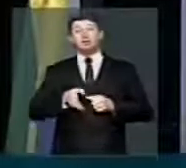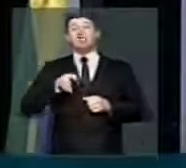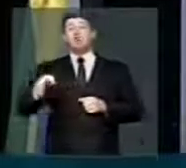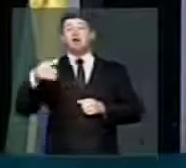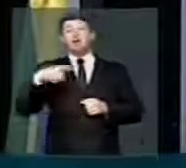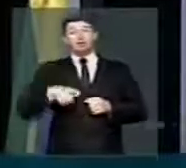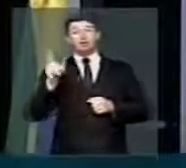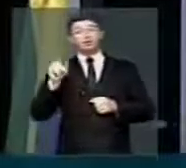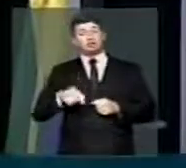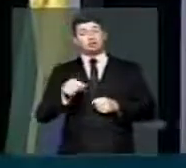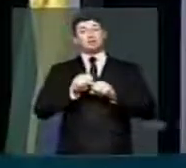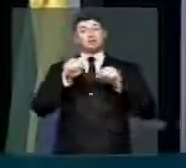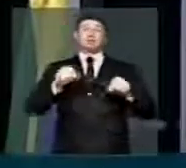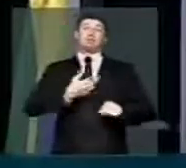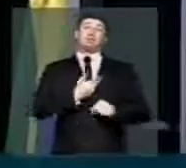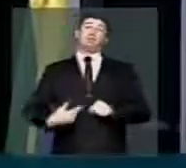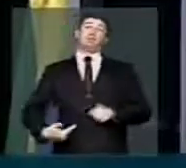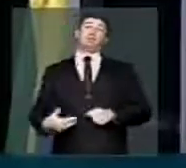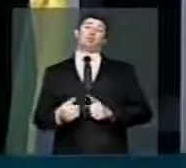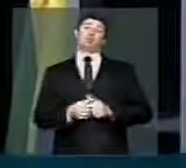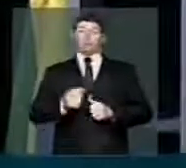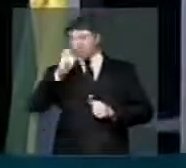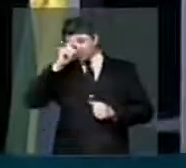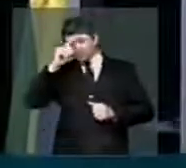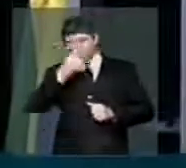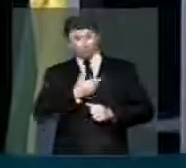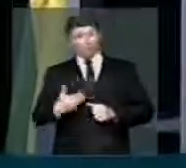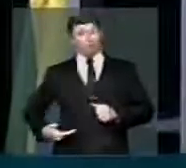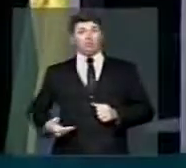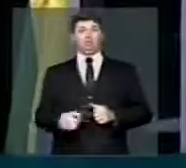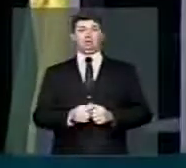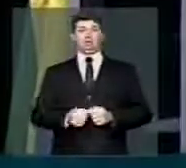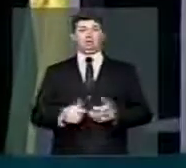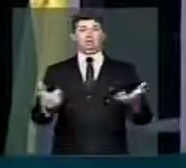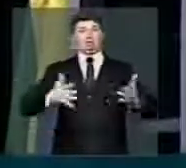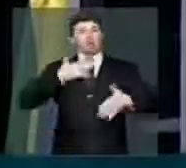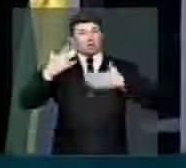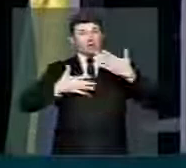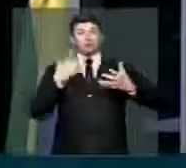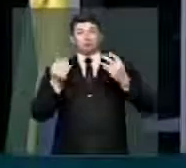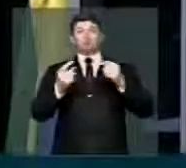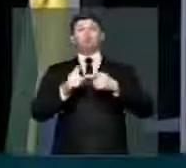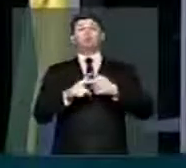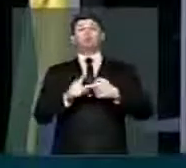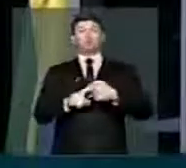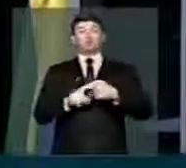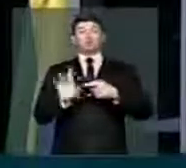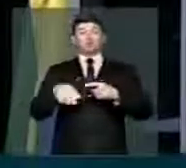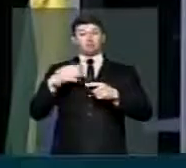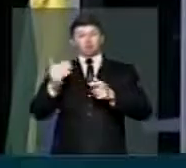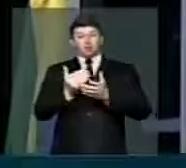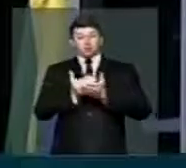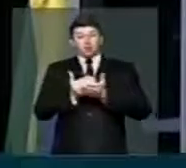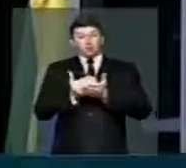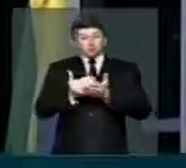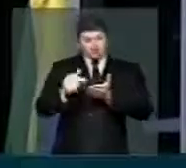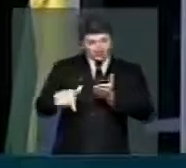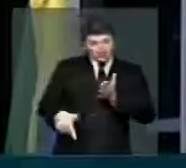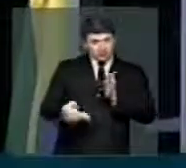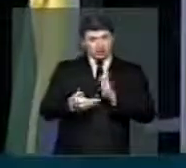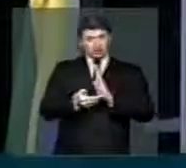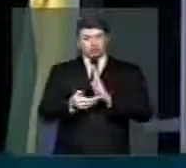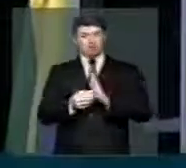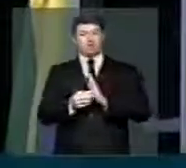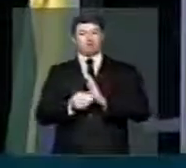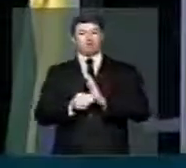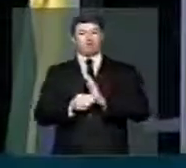sistema público decente. E nos assusta, senhor presidente, quando nós temos, começando a andar nesta casa,